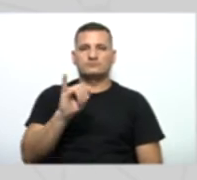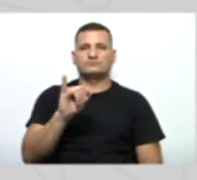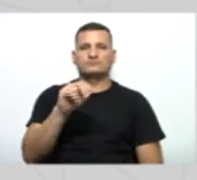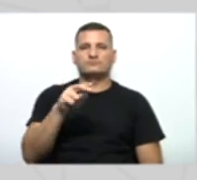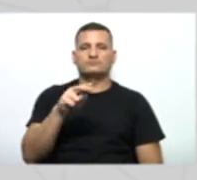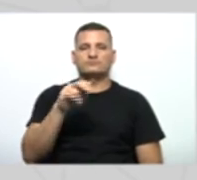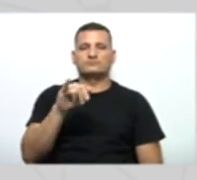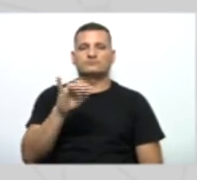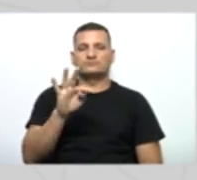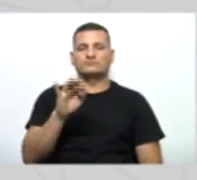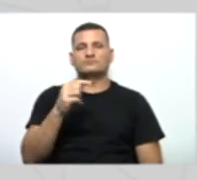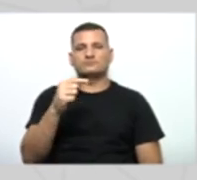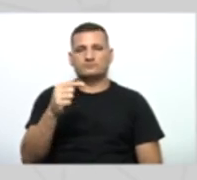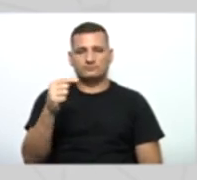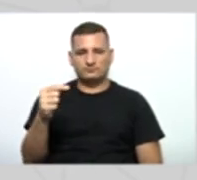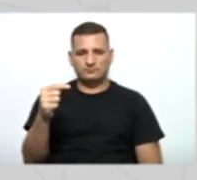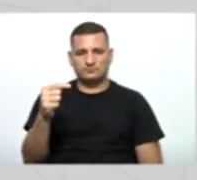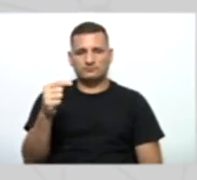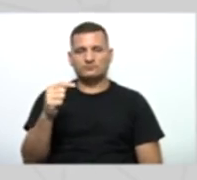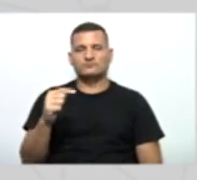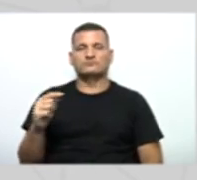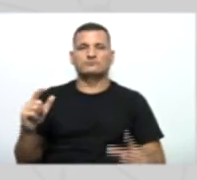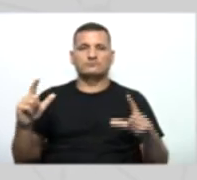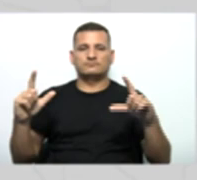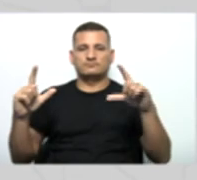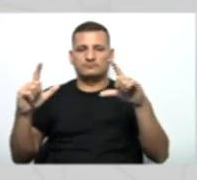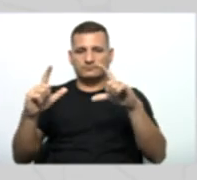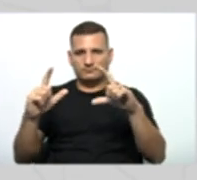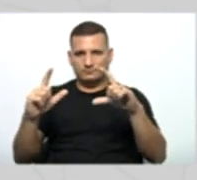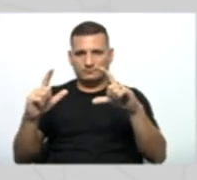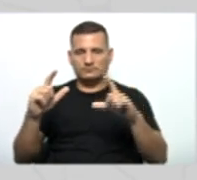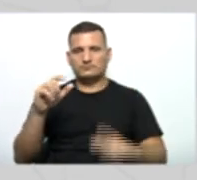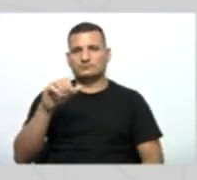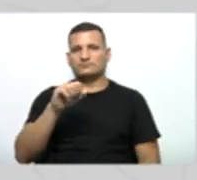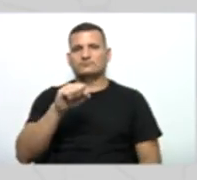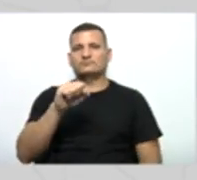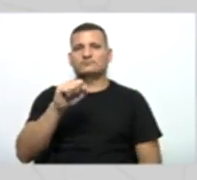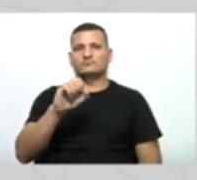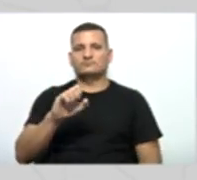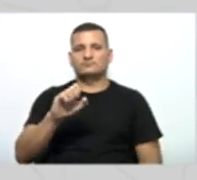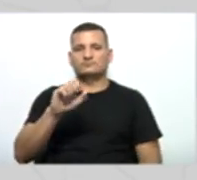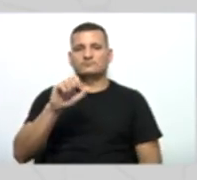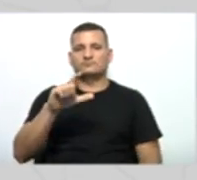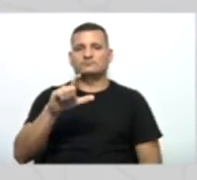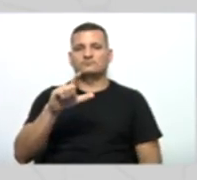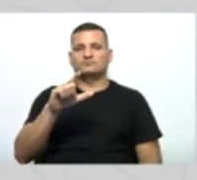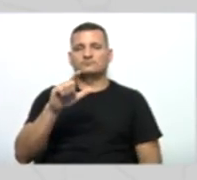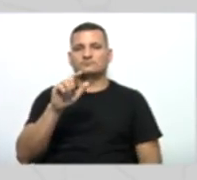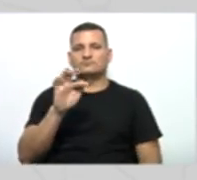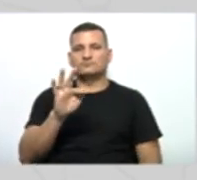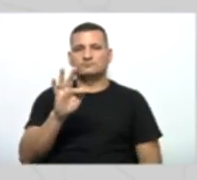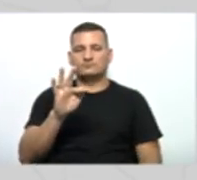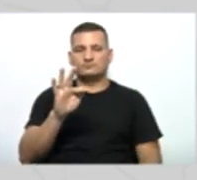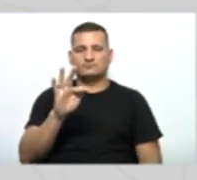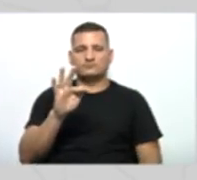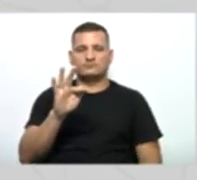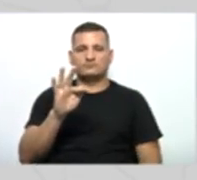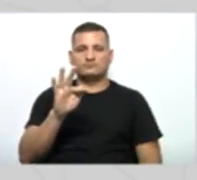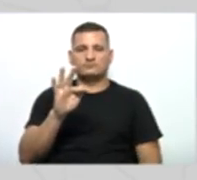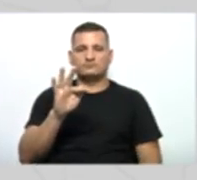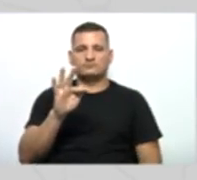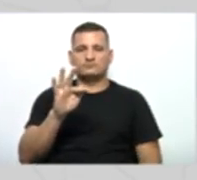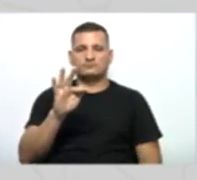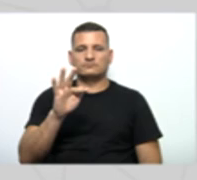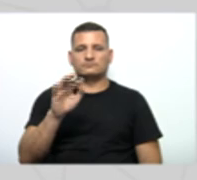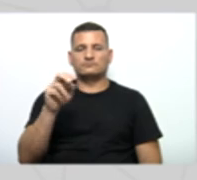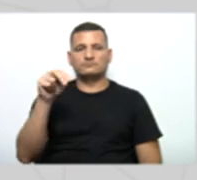dois underlines. Abro parênteses, aí eu coloco self, para dizer que os parâmetros pertencem a esse método, a essa classe. E vou